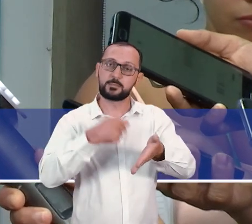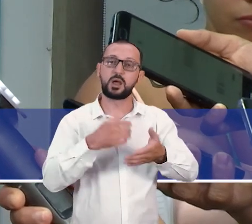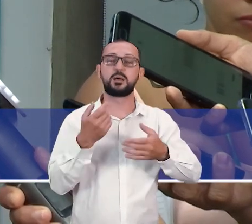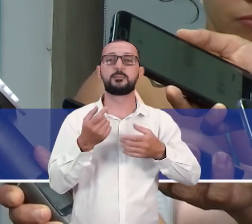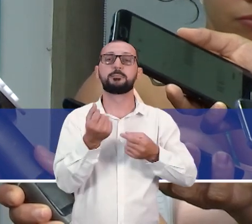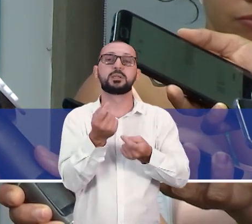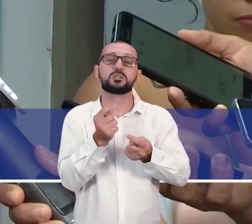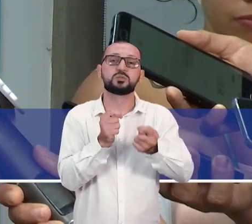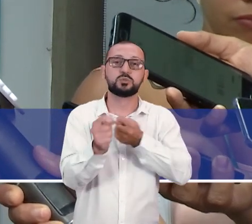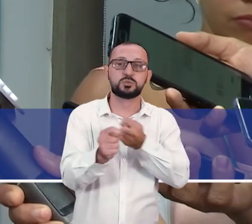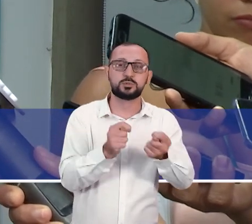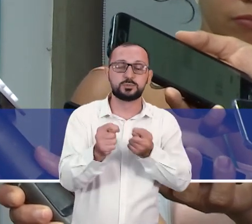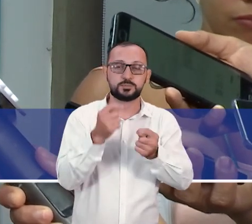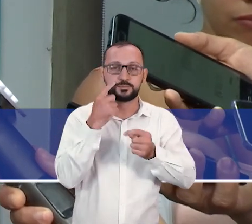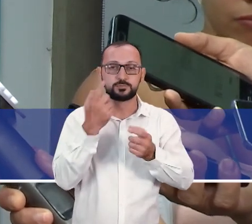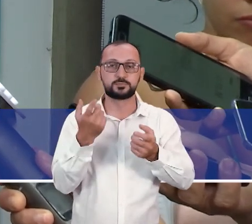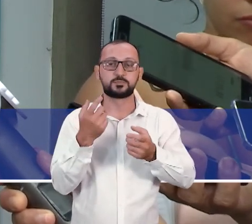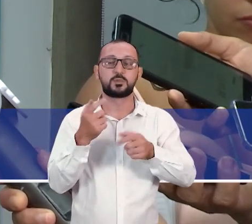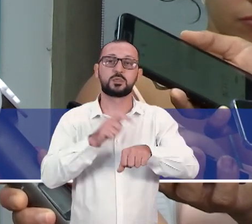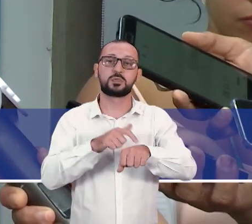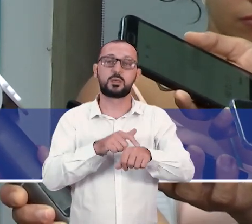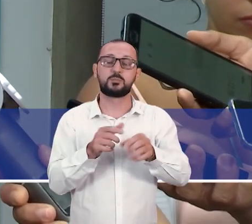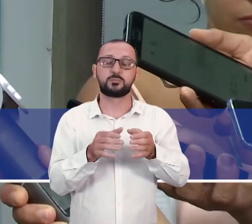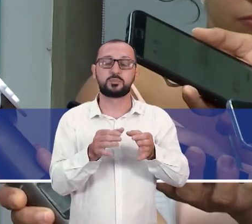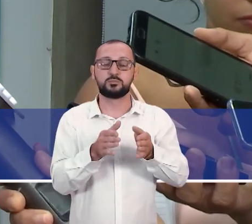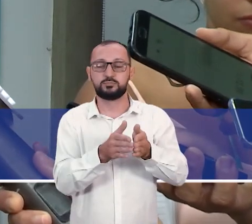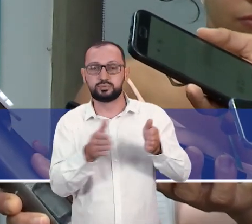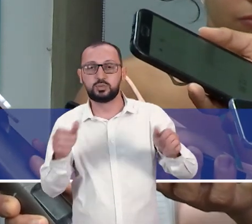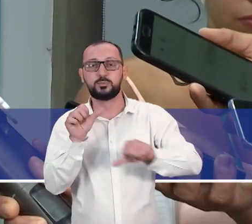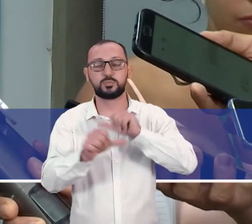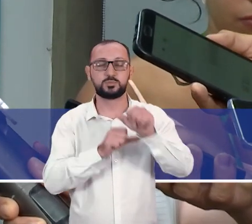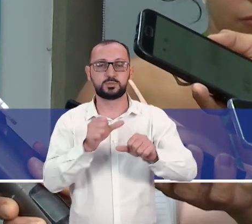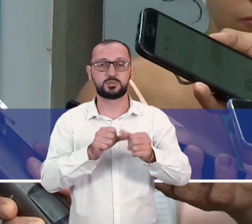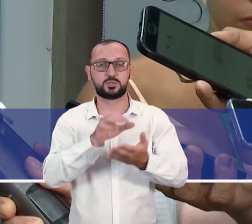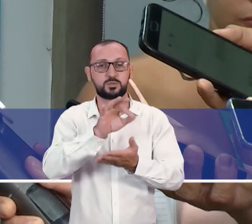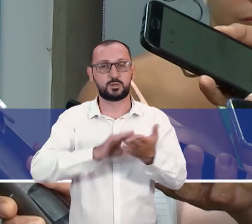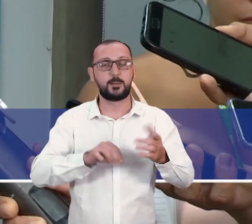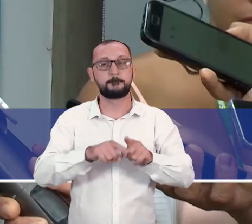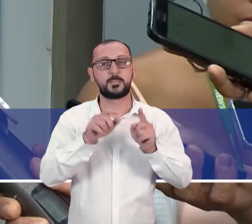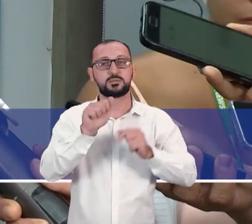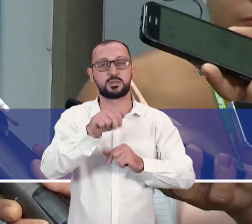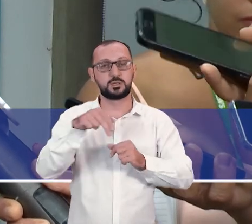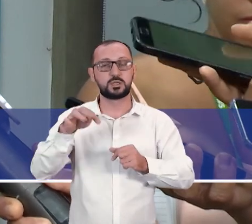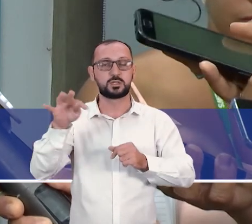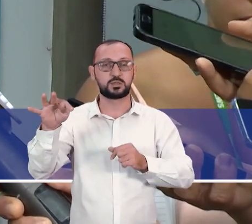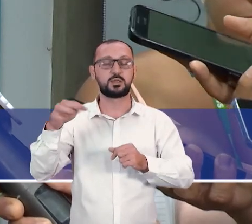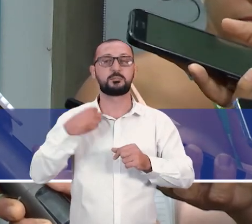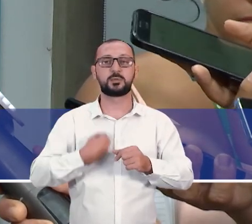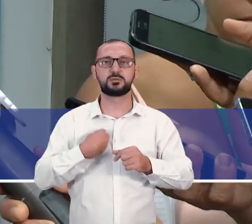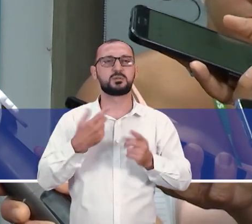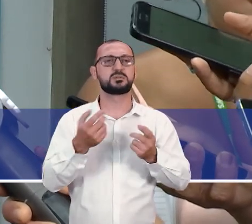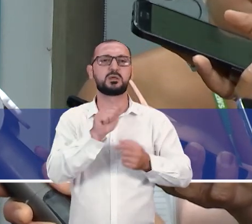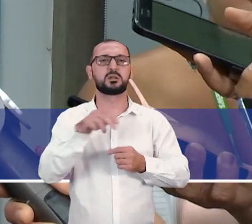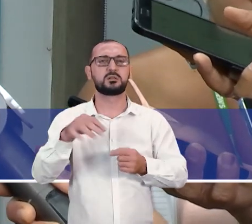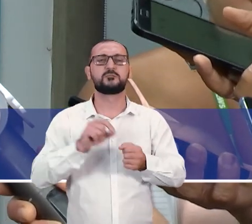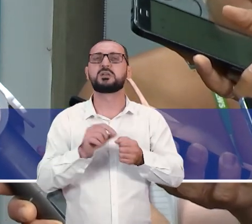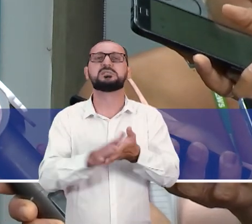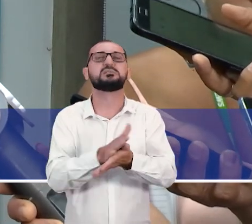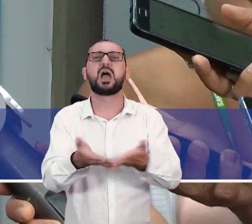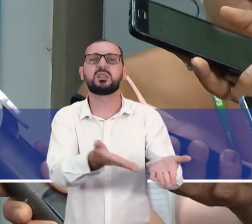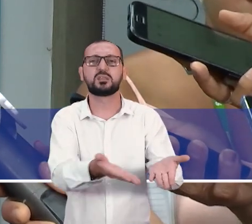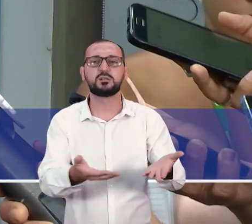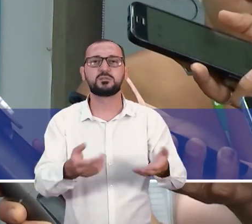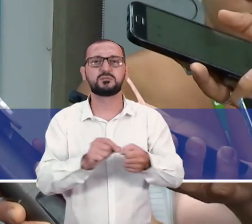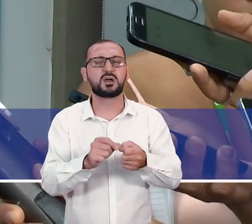Grosso do Sul. Realinhamento de preço, prolongamento de prazo do contrato, mais uma NTT que participe. Não